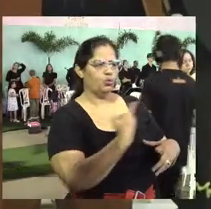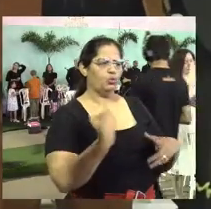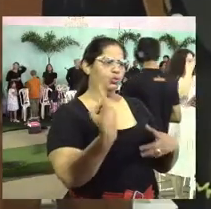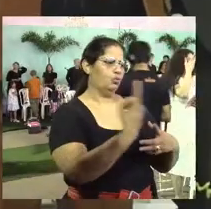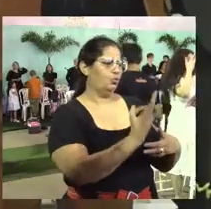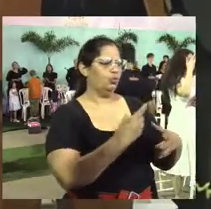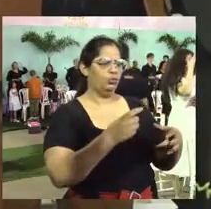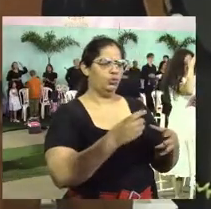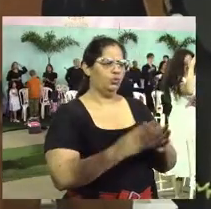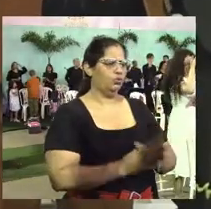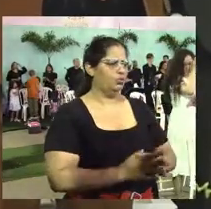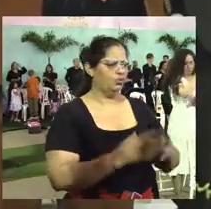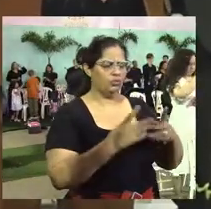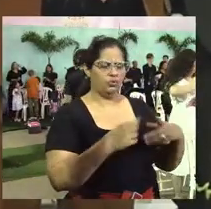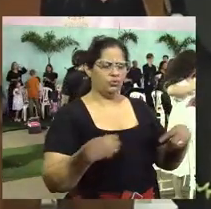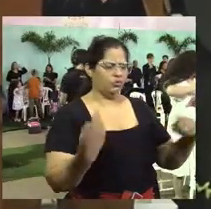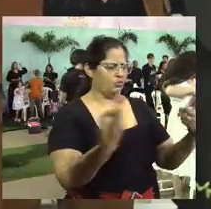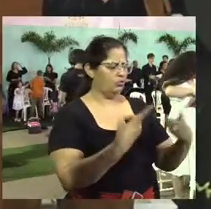Evangelista